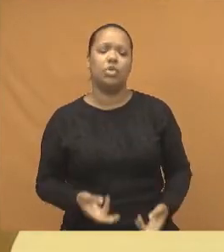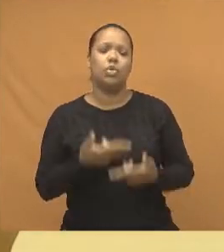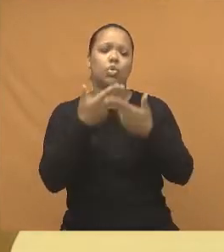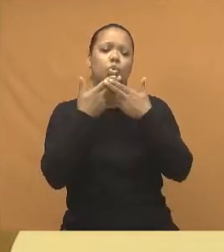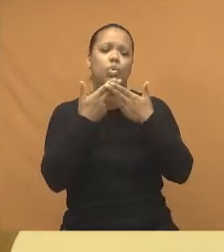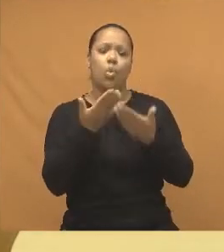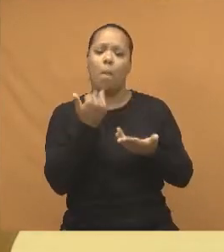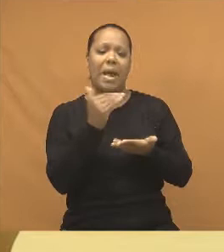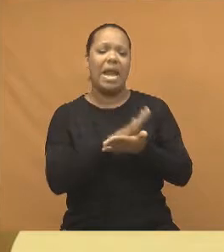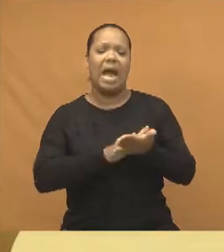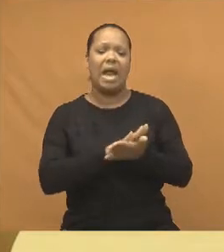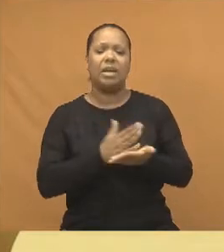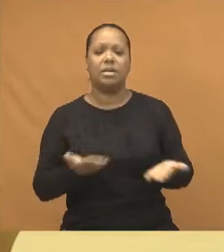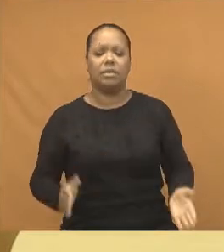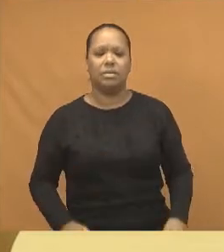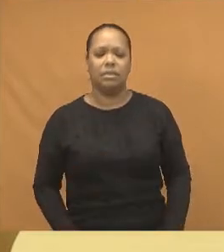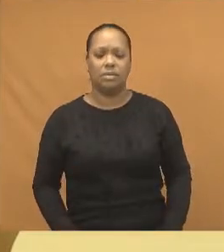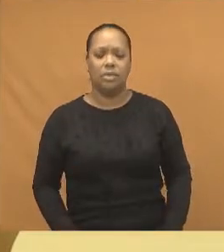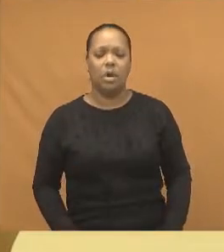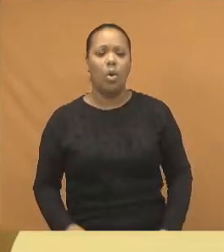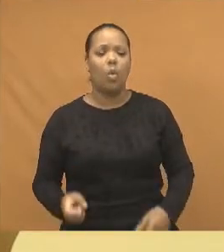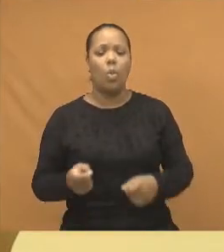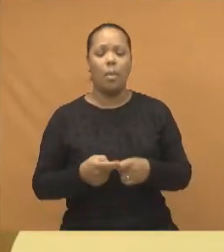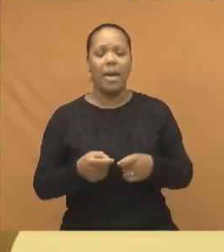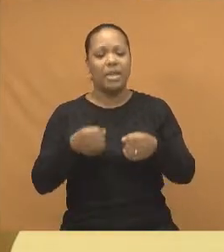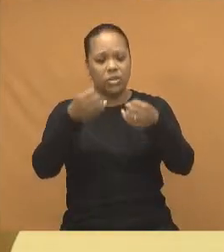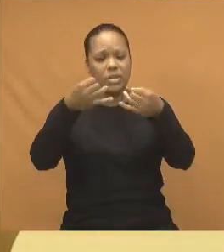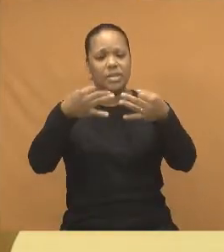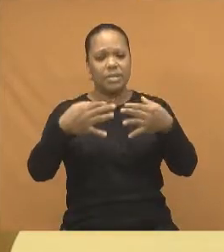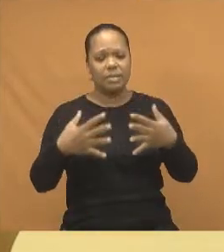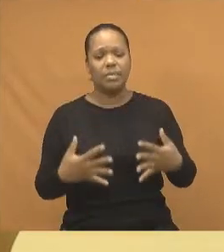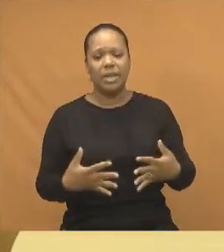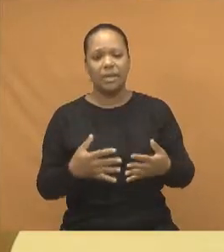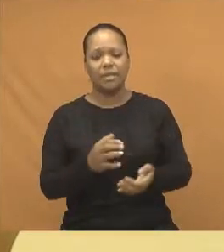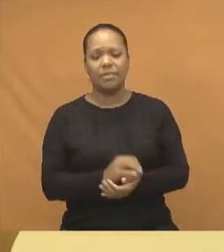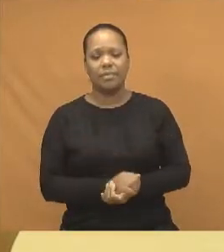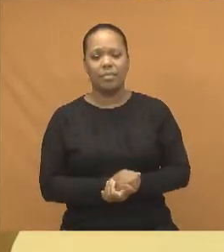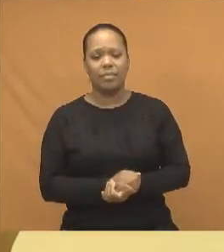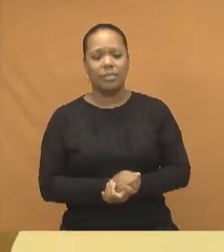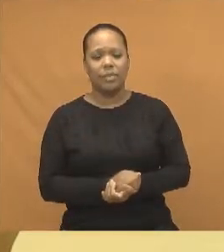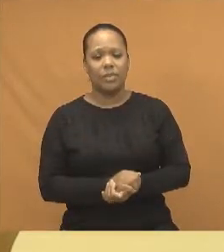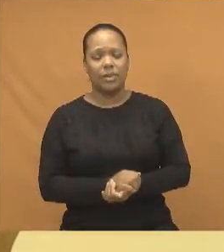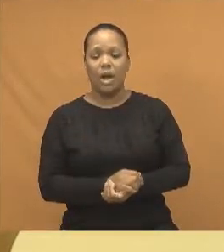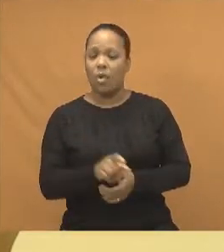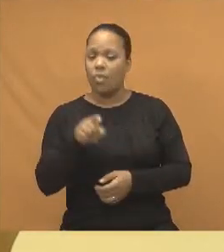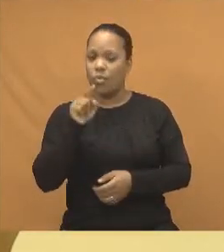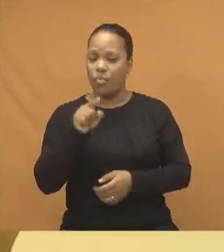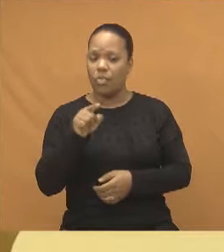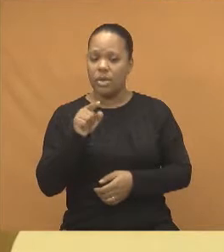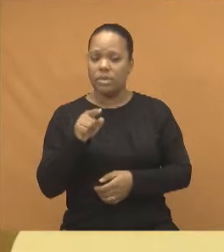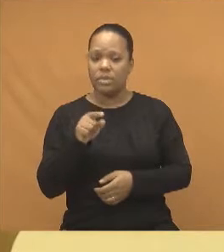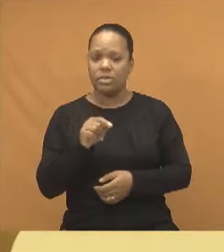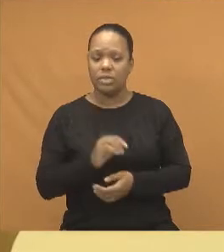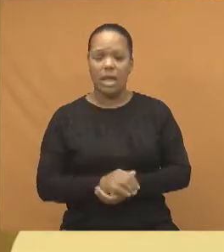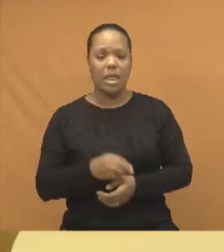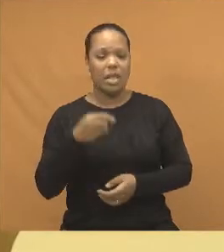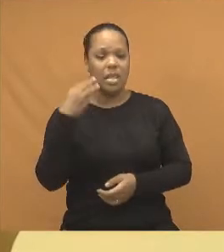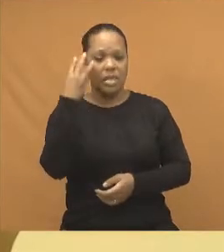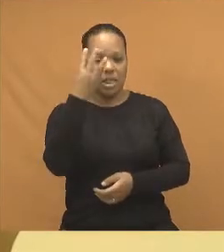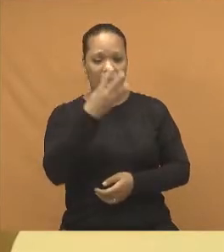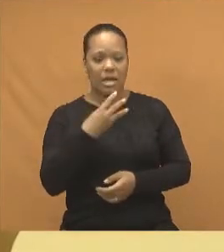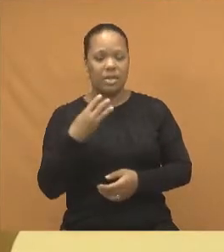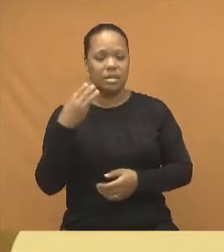jejum? Porque quando o médico explica para a gente, quando ele vai passar com ele, ele fala, olha, você tem que comer em